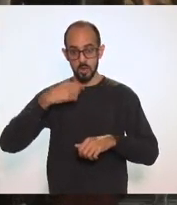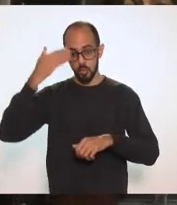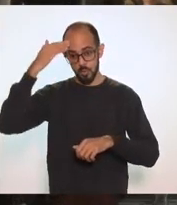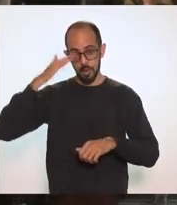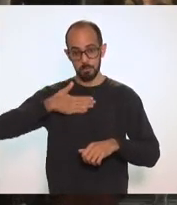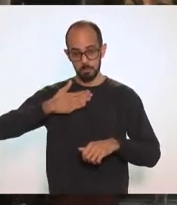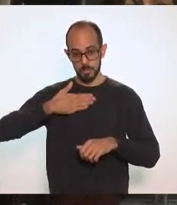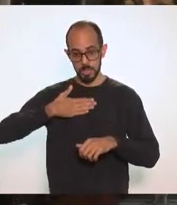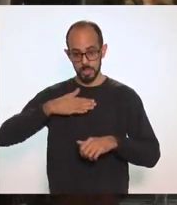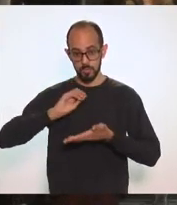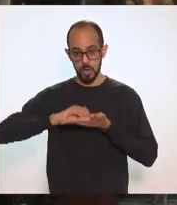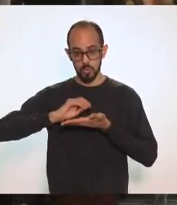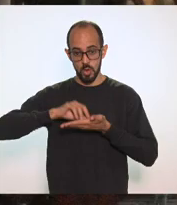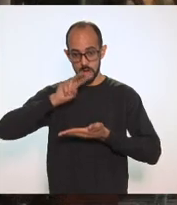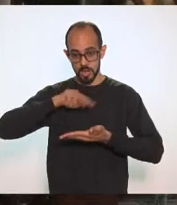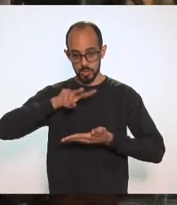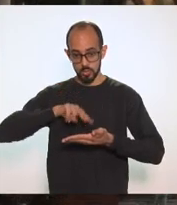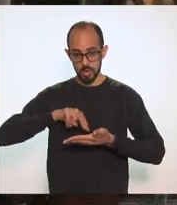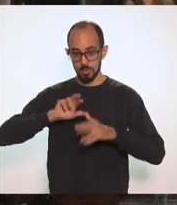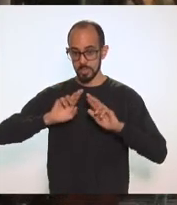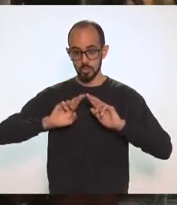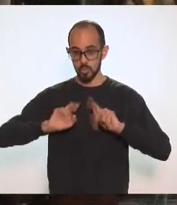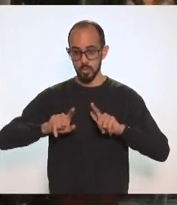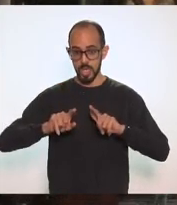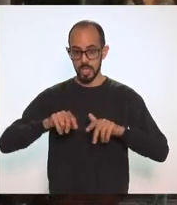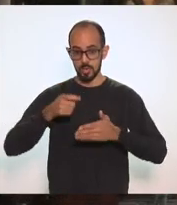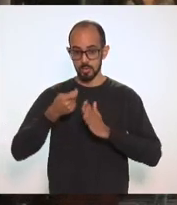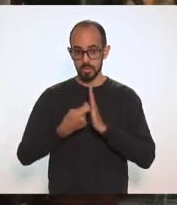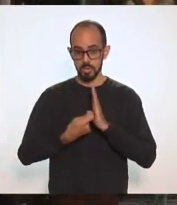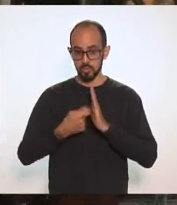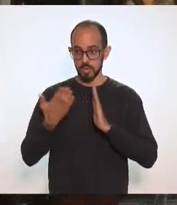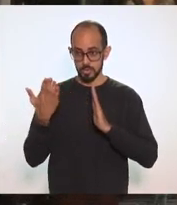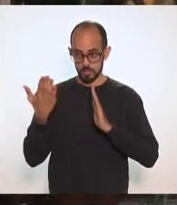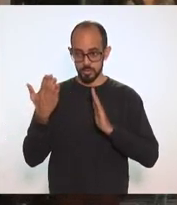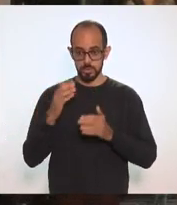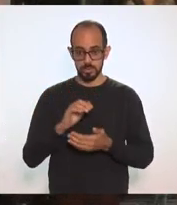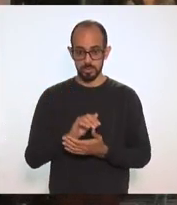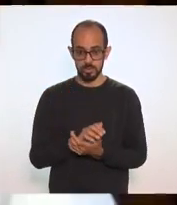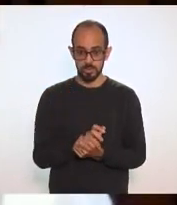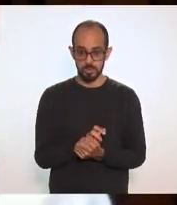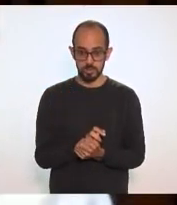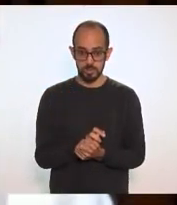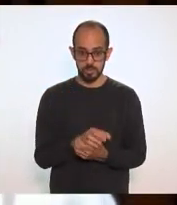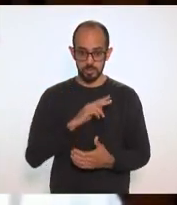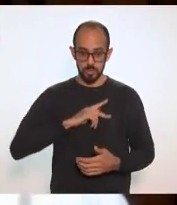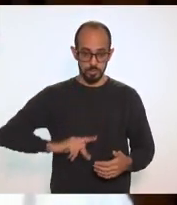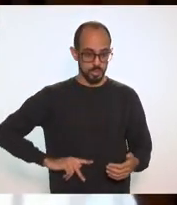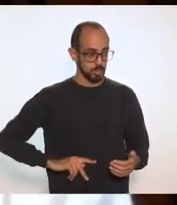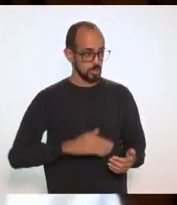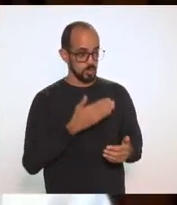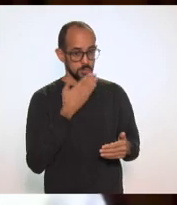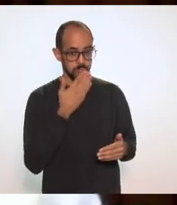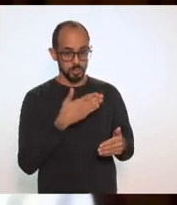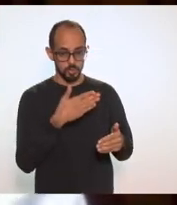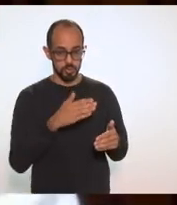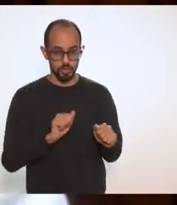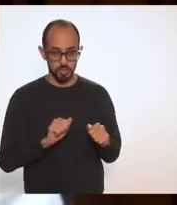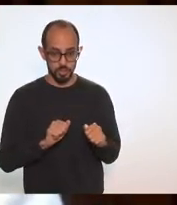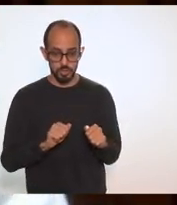mesmo presidente, sentido, mas não era esse texto. Mas não tem problema. Presidente, eu queria até pedir, se Vossa Excelência me autoriza, ao deputado Luiz Paulo, a